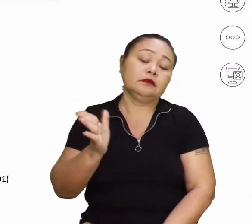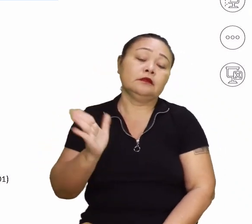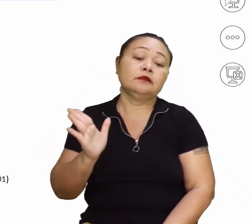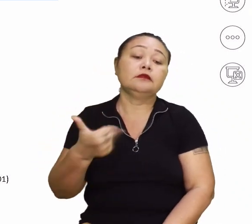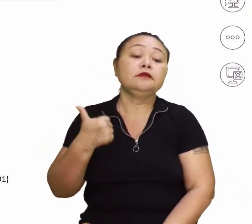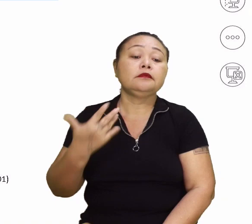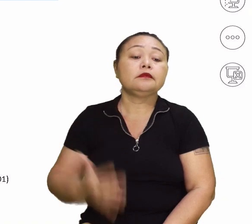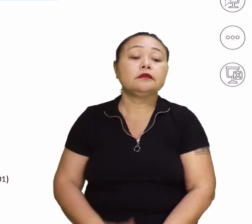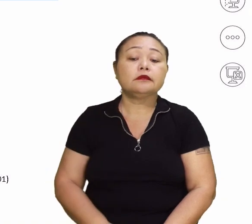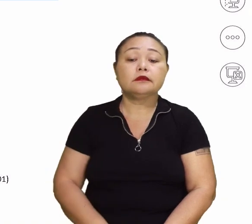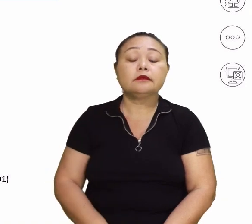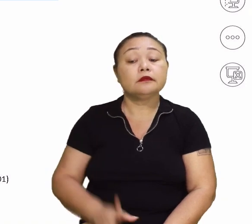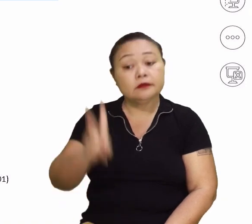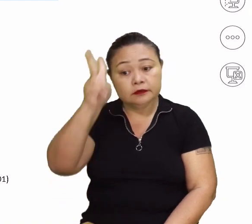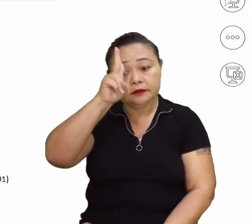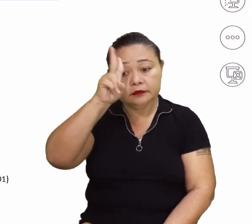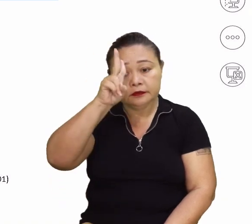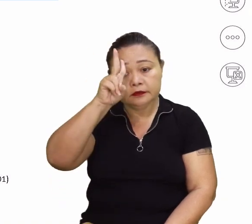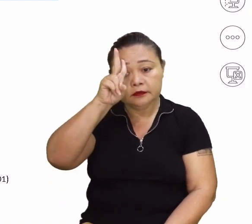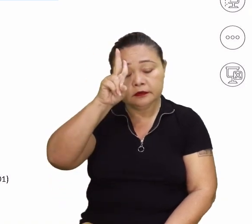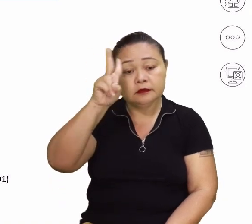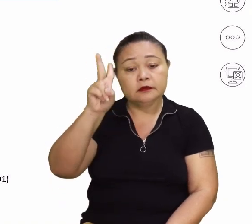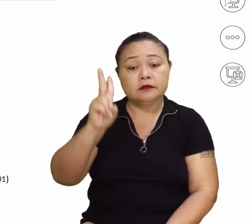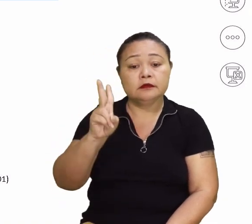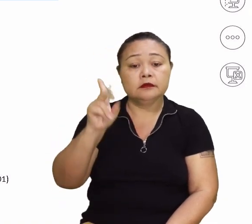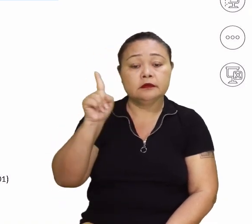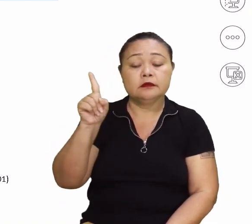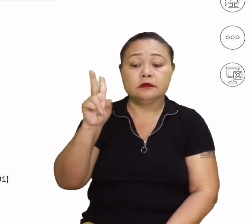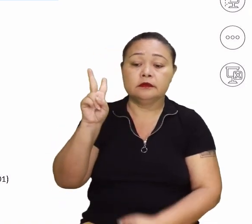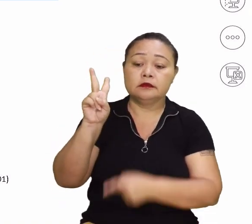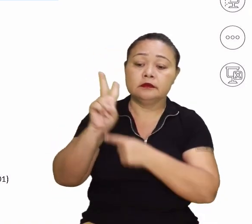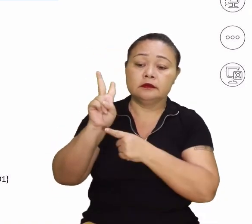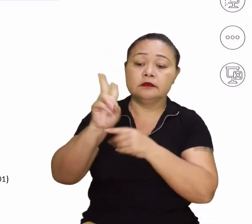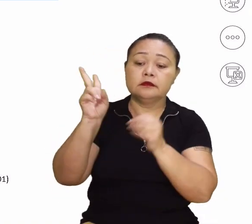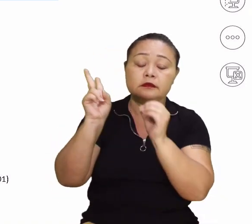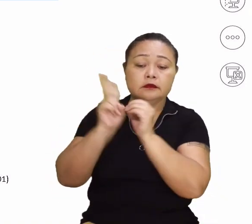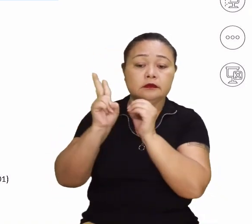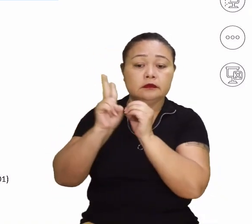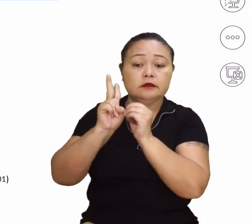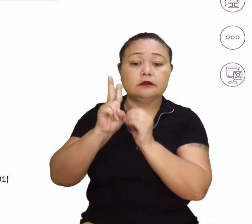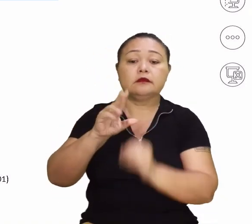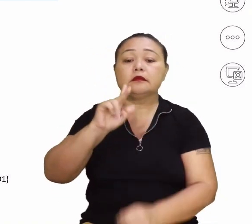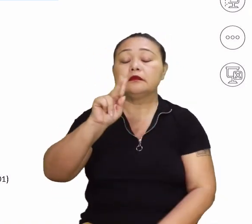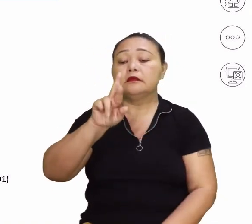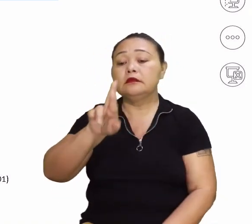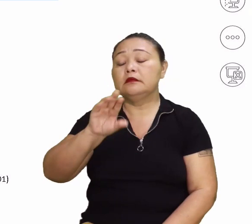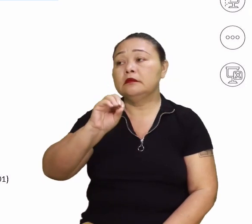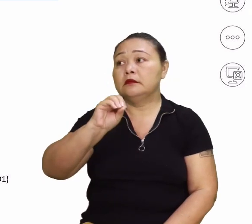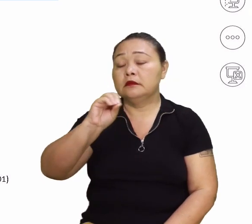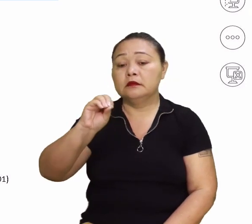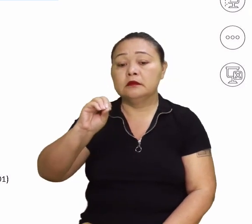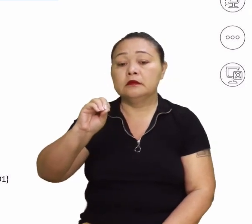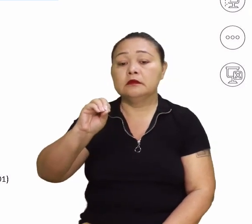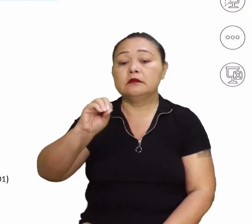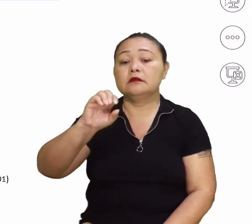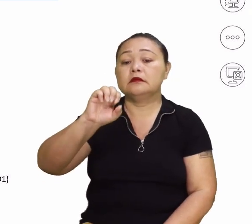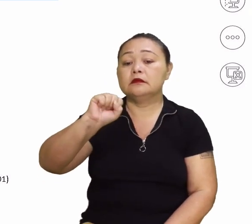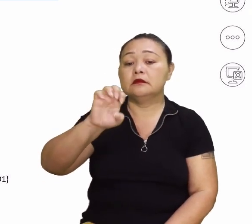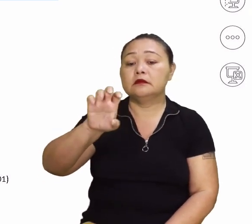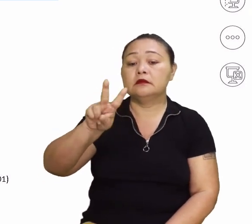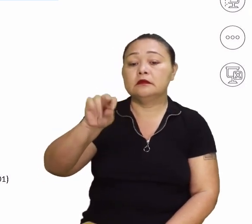falou, beleza. Só relembrando, está lá na reserva indígena Roosevelt. Quem é que mora